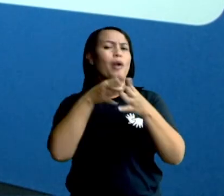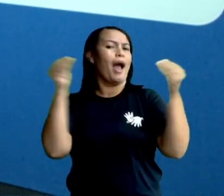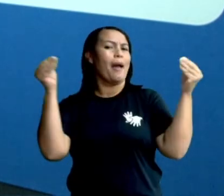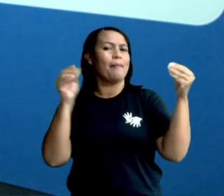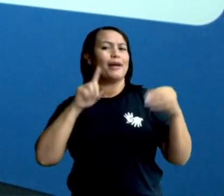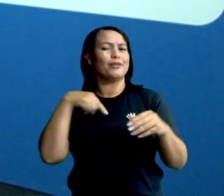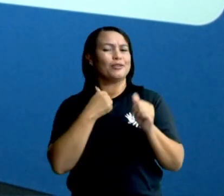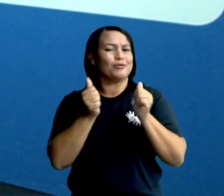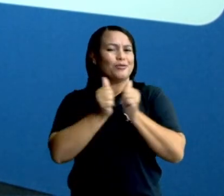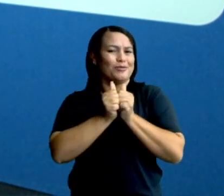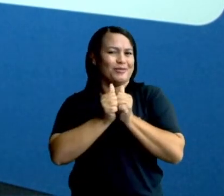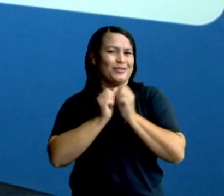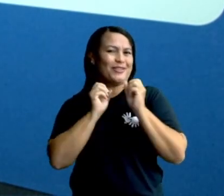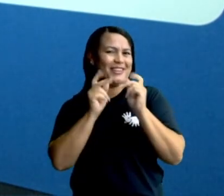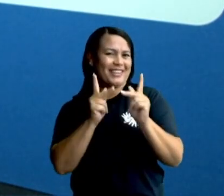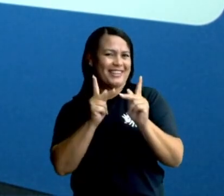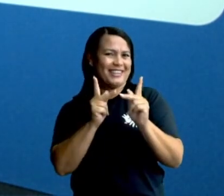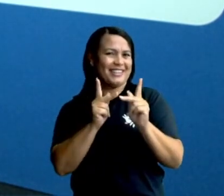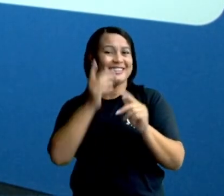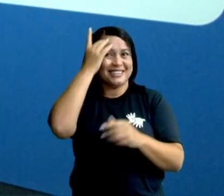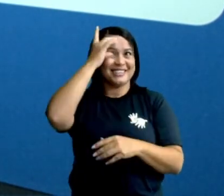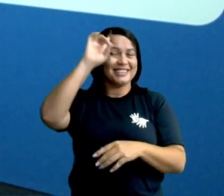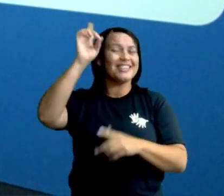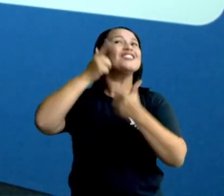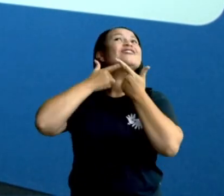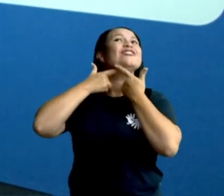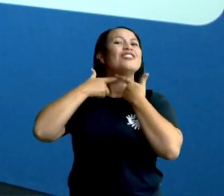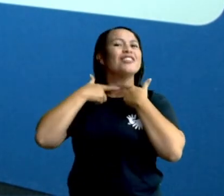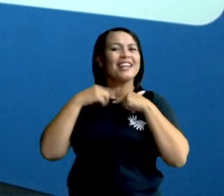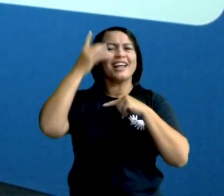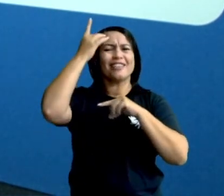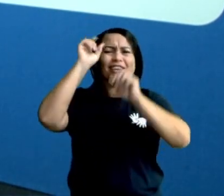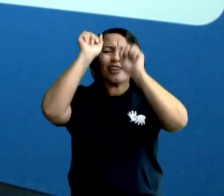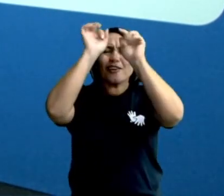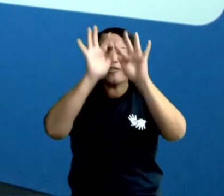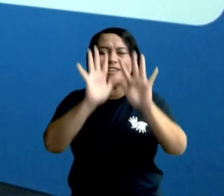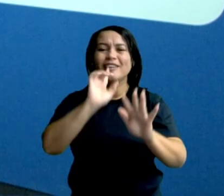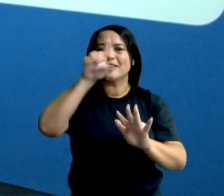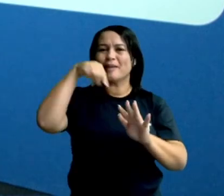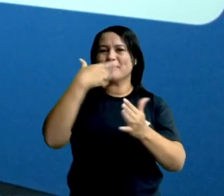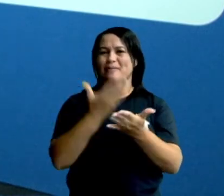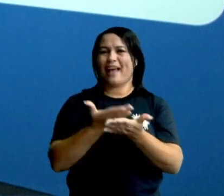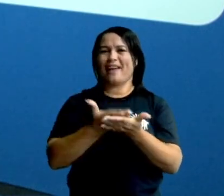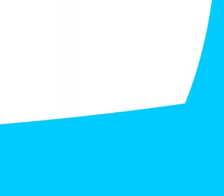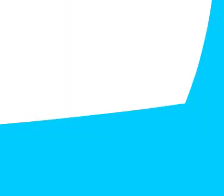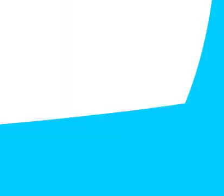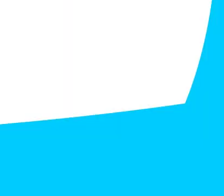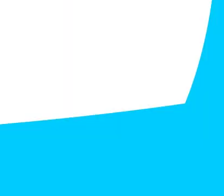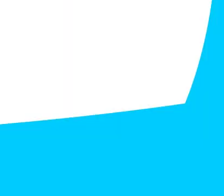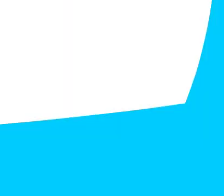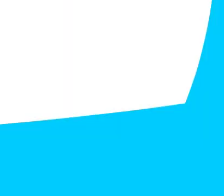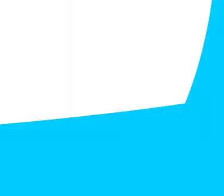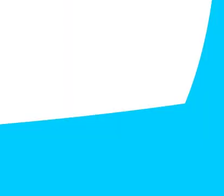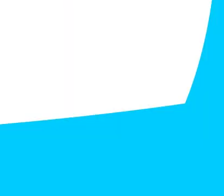gente tá juntinho, ok? Se Deus quiser, fiquem com Deus e até a próxima.